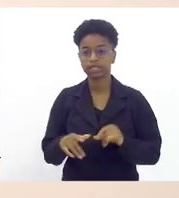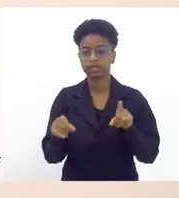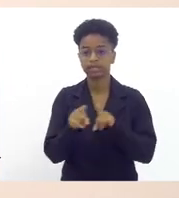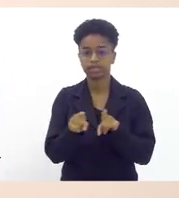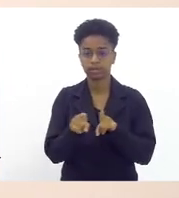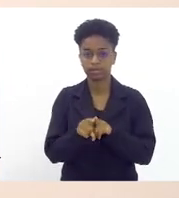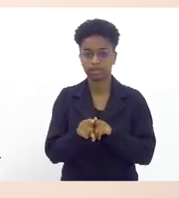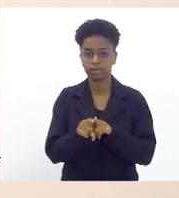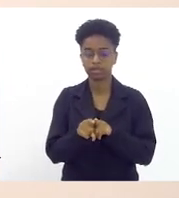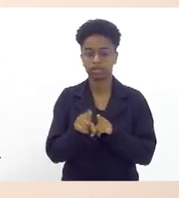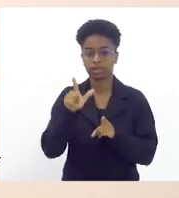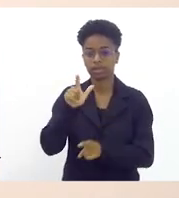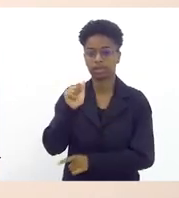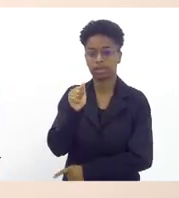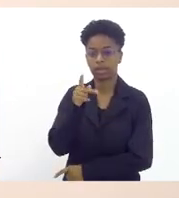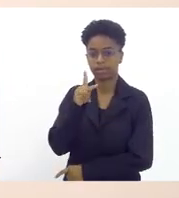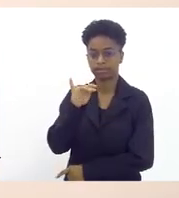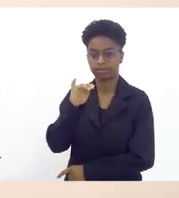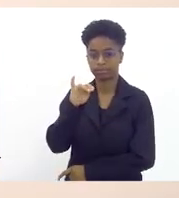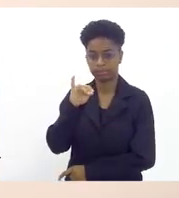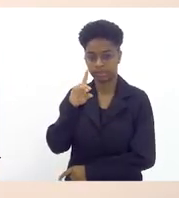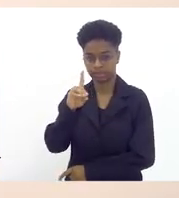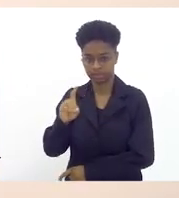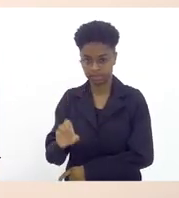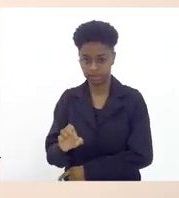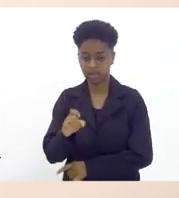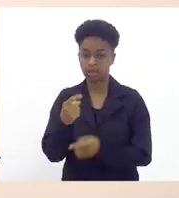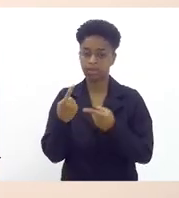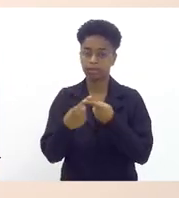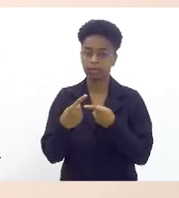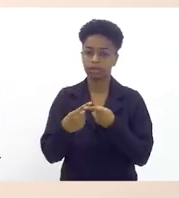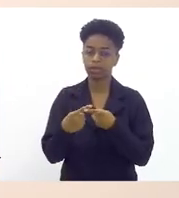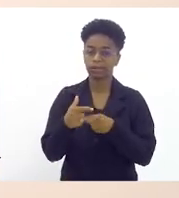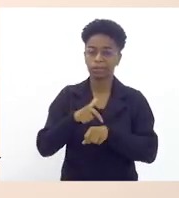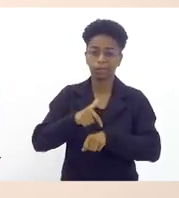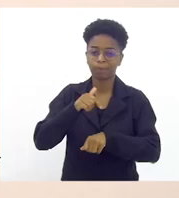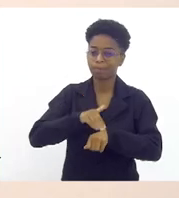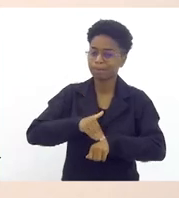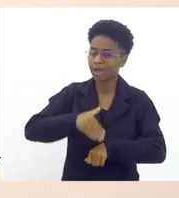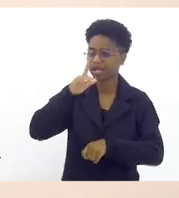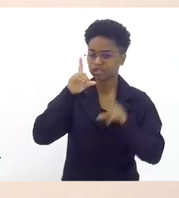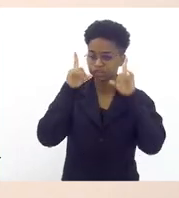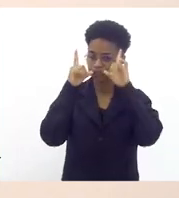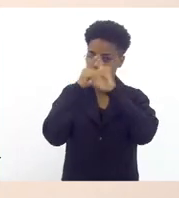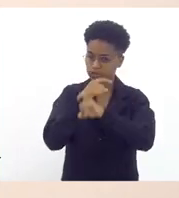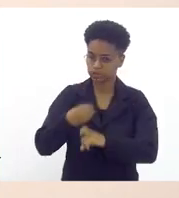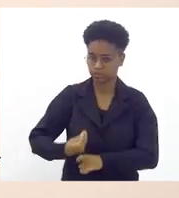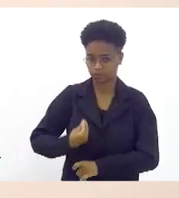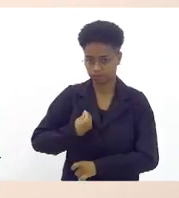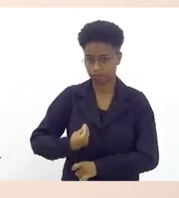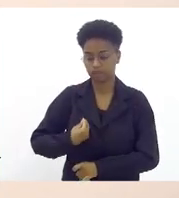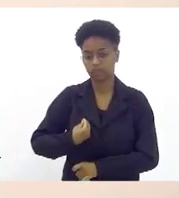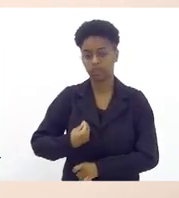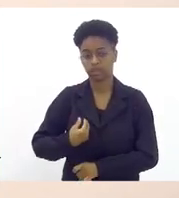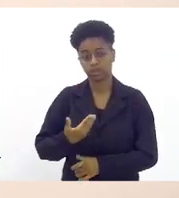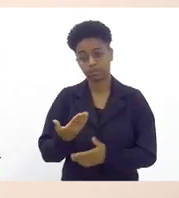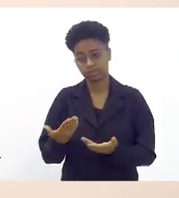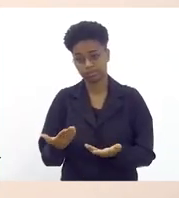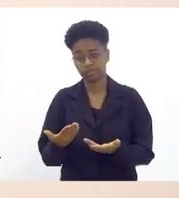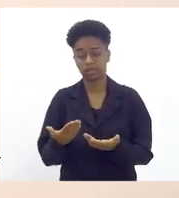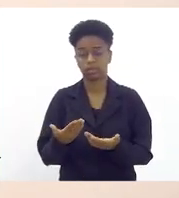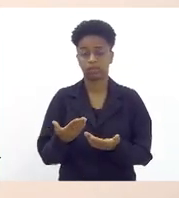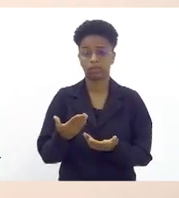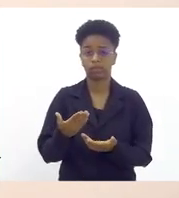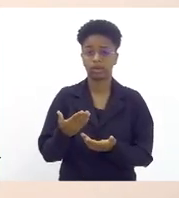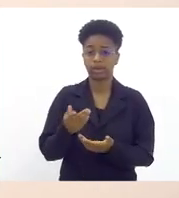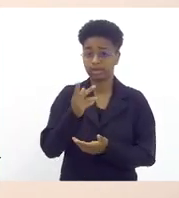também a lápide, né, a questão quando as pessoas, né, até no momento ali mais difícil da vida, né, ali, né, para os entes, enfim, para aquela